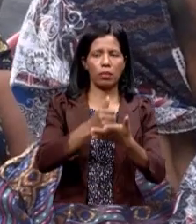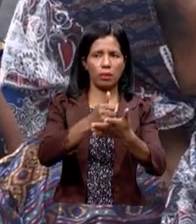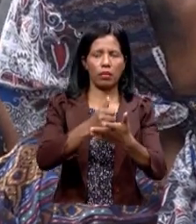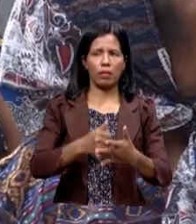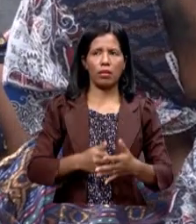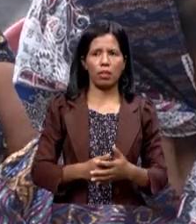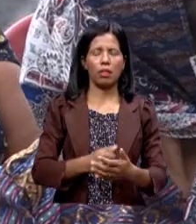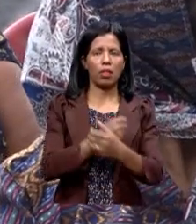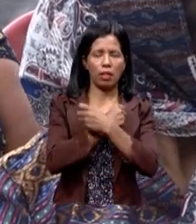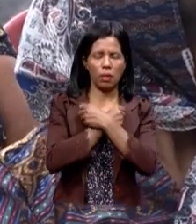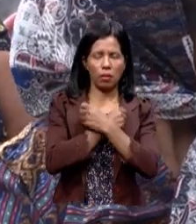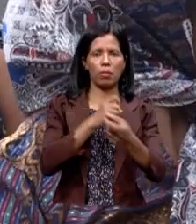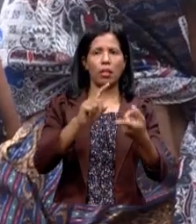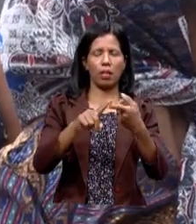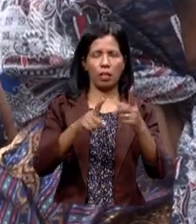Redome malo.